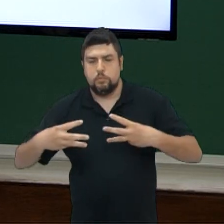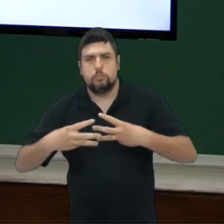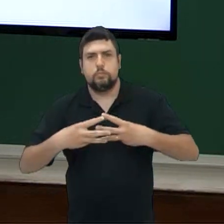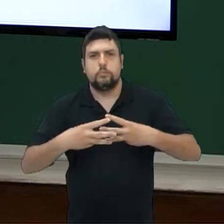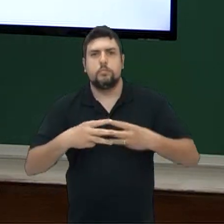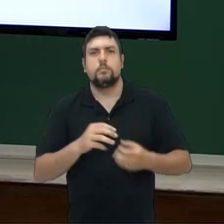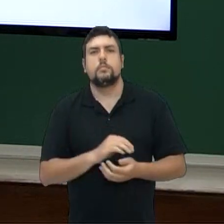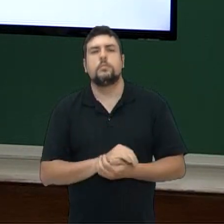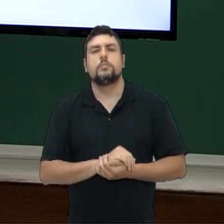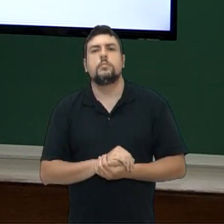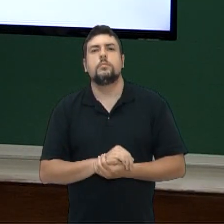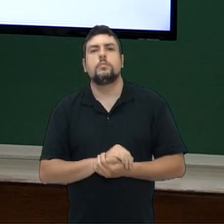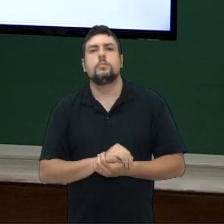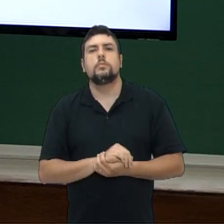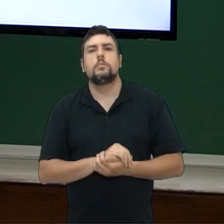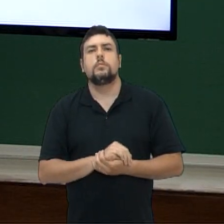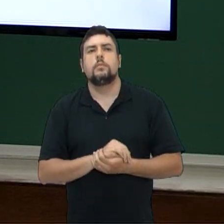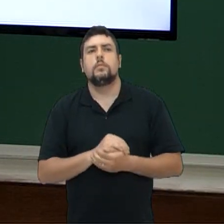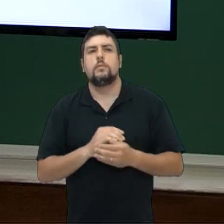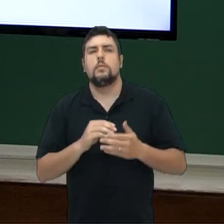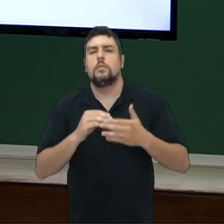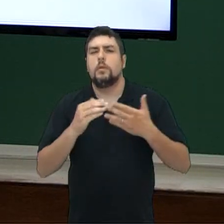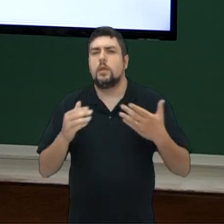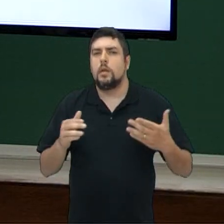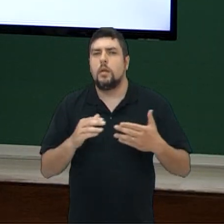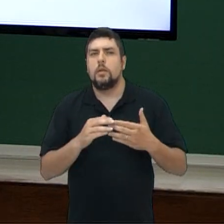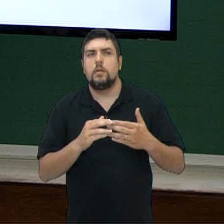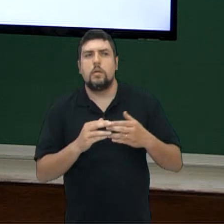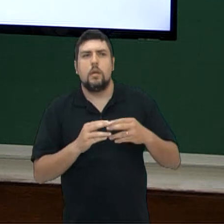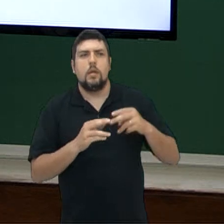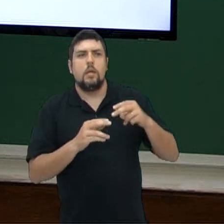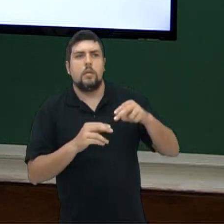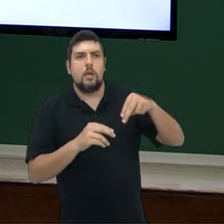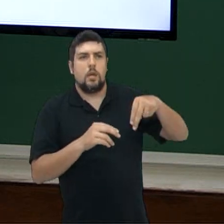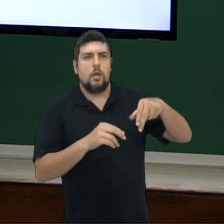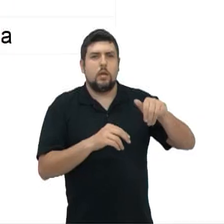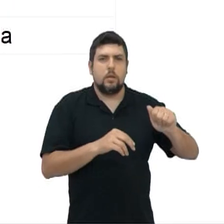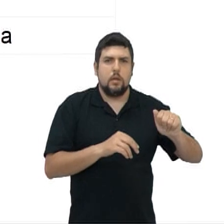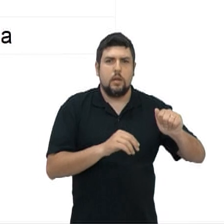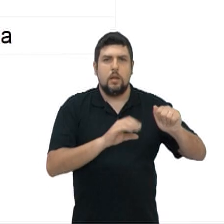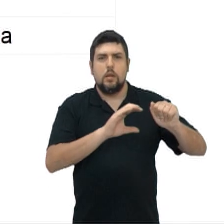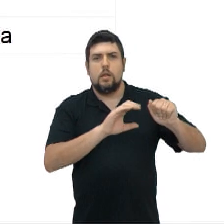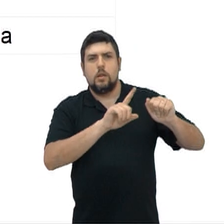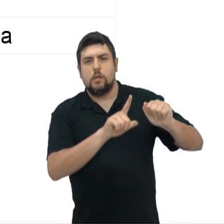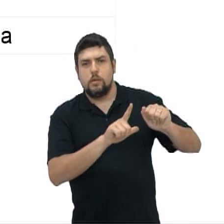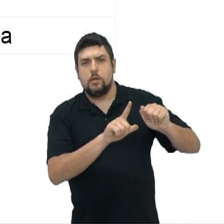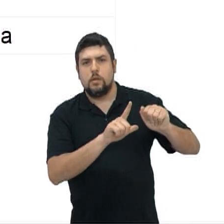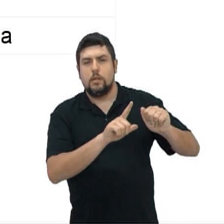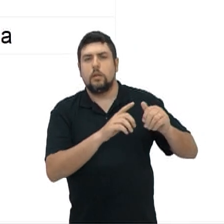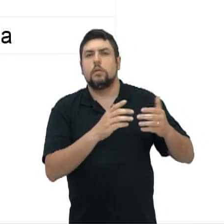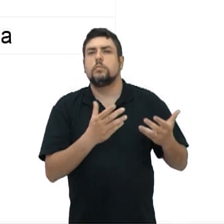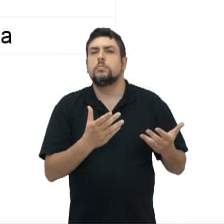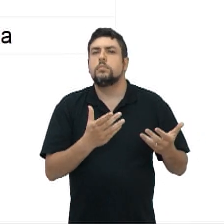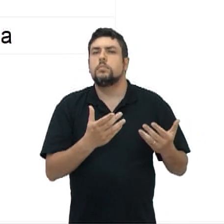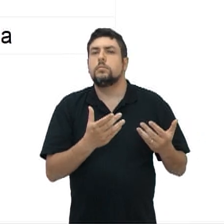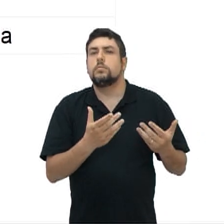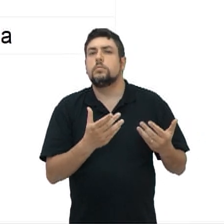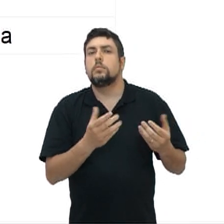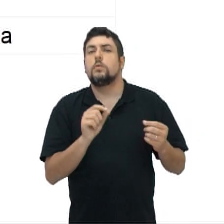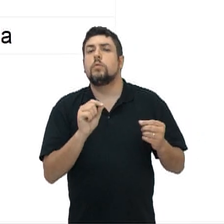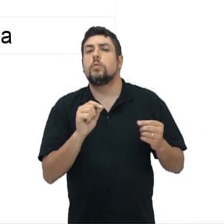E fechando, entre átomo de sódio e cloro, entre um metal e um não metal, o tipo da ligação, galera,